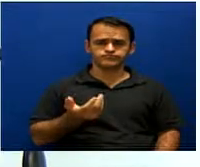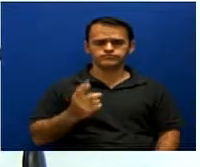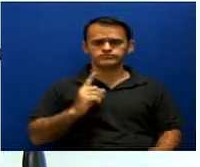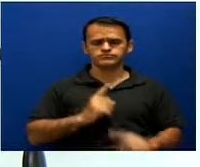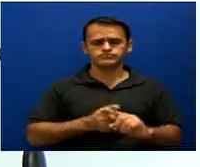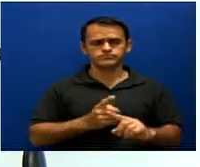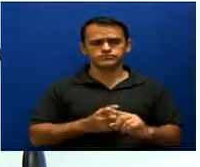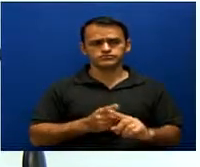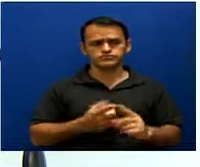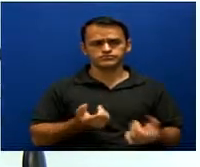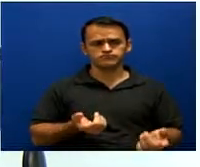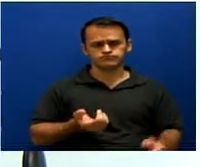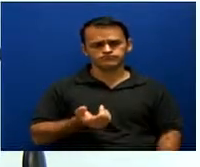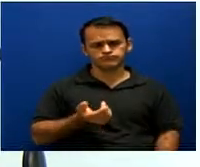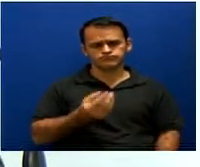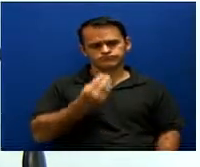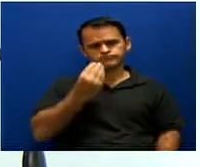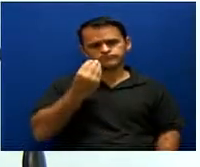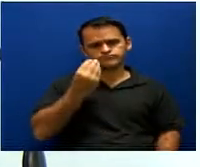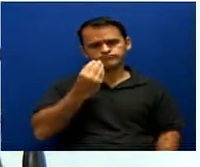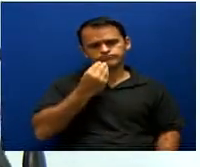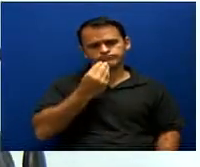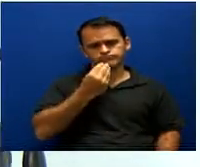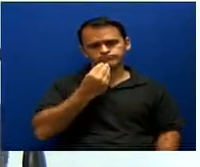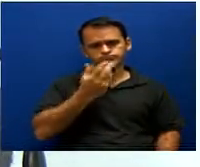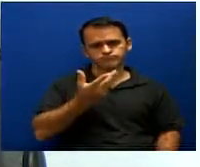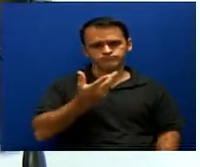quê? A lógica é simples.